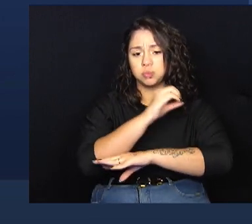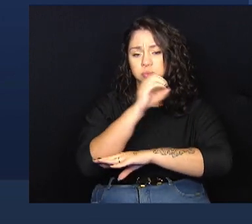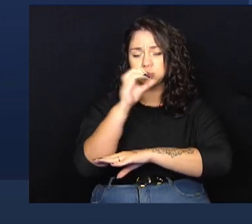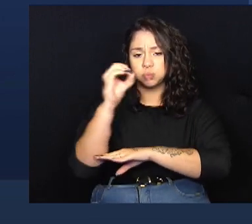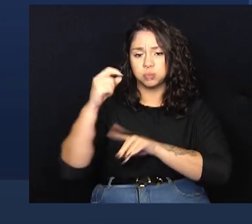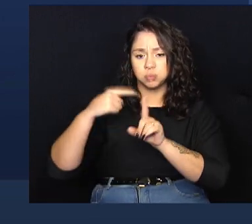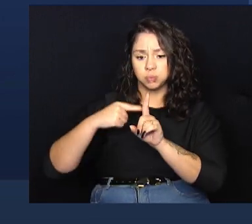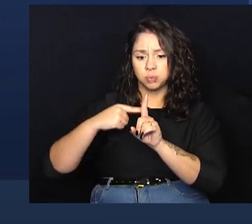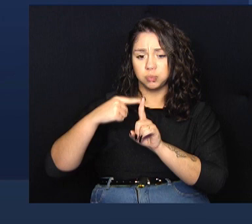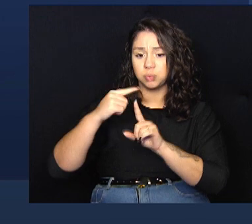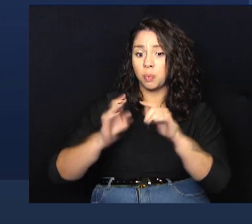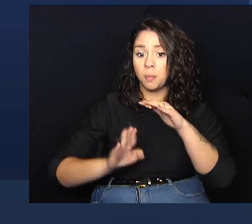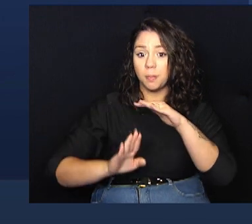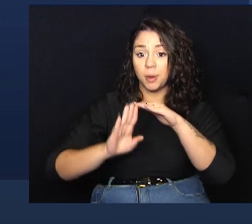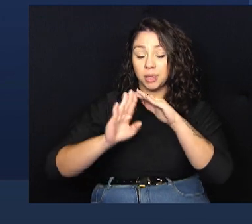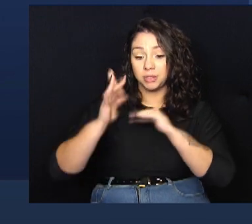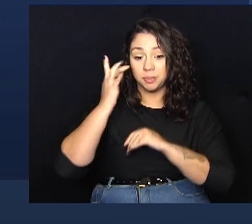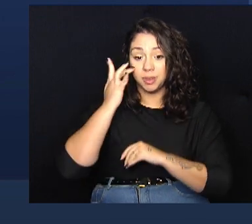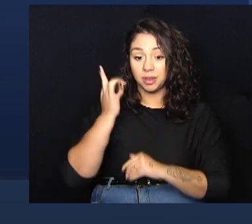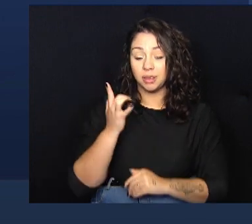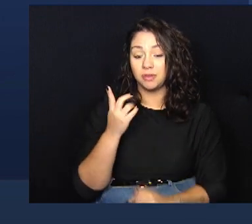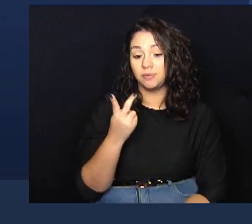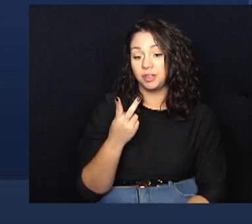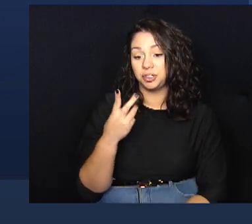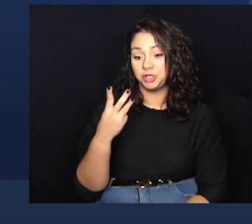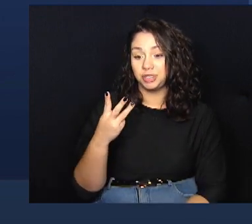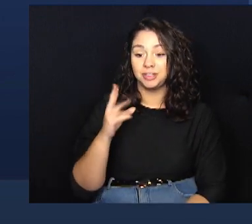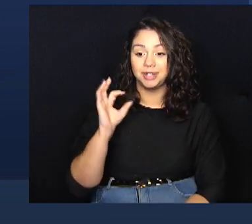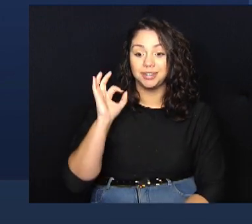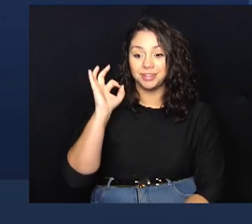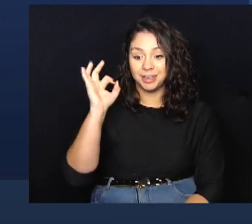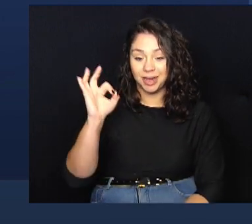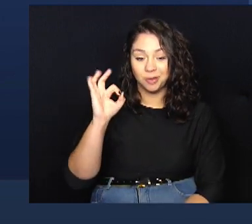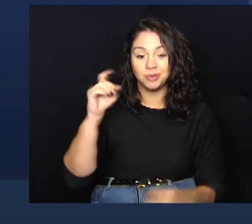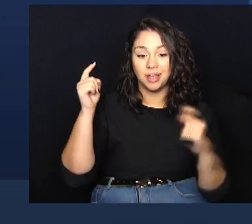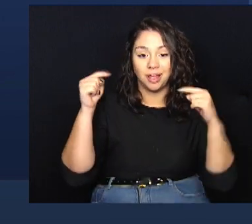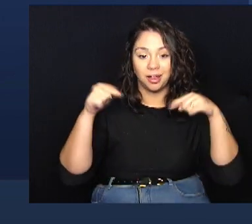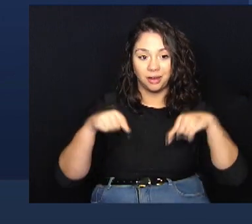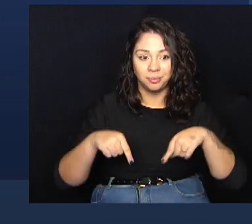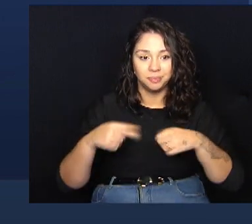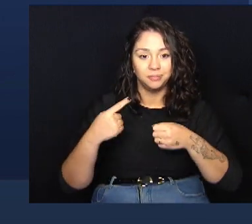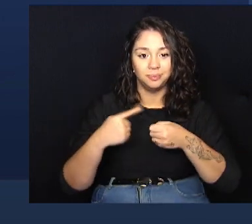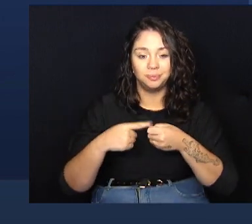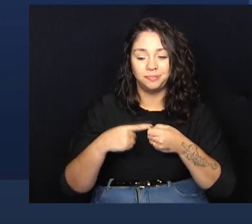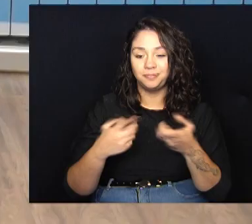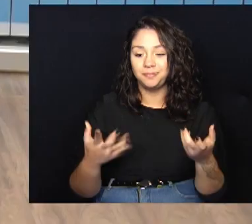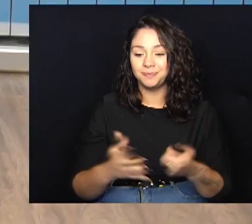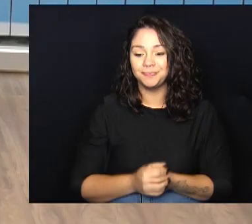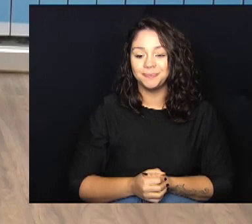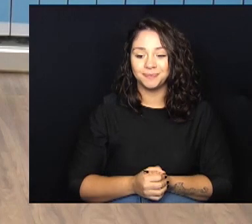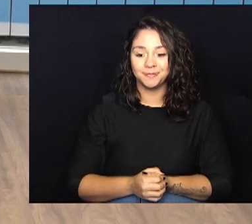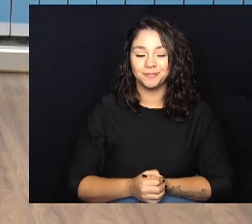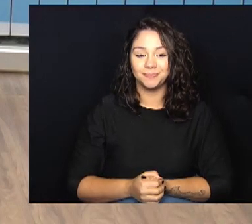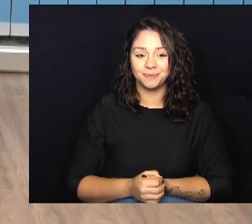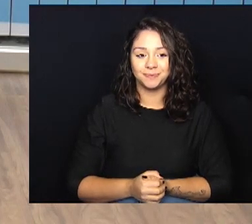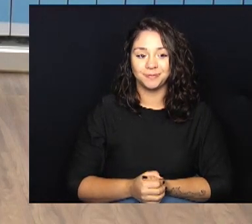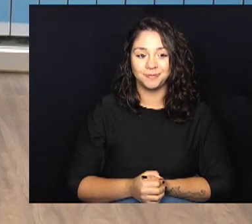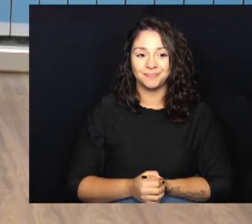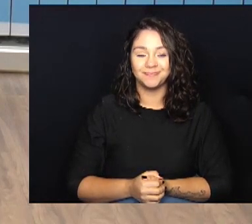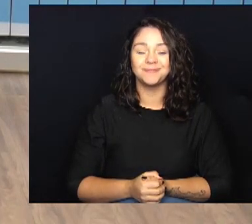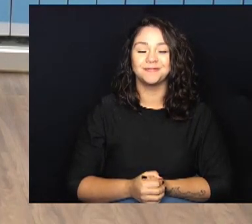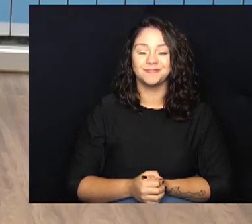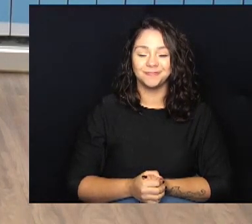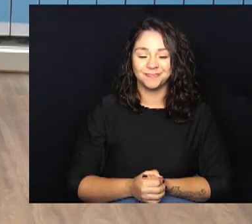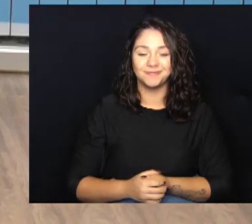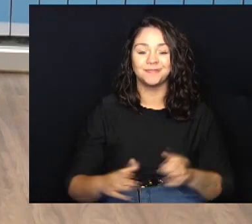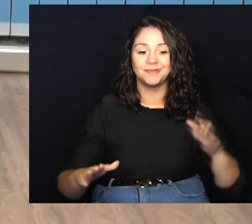máxima aqui em Campinas não passa dos 23 graus aqui na nossa cidade o nosso